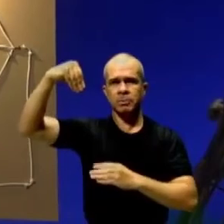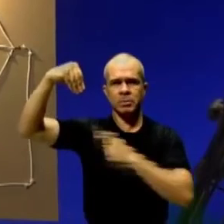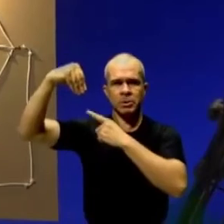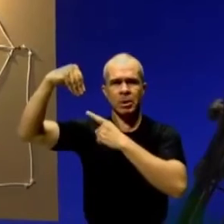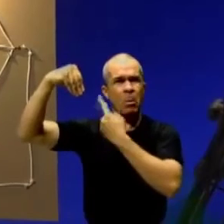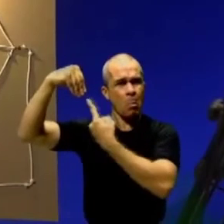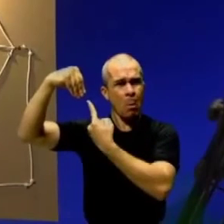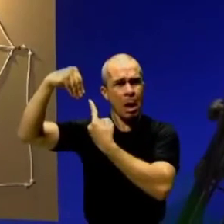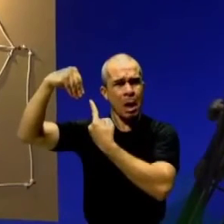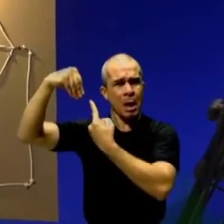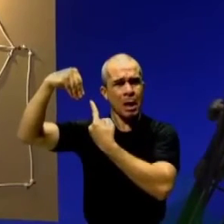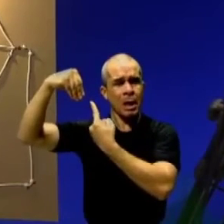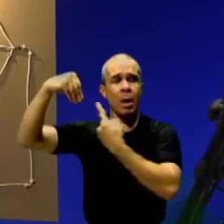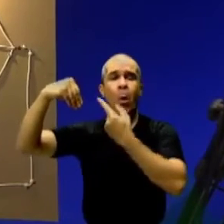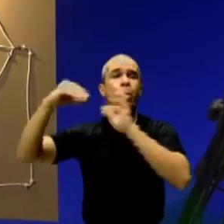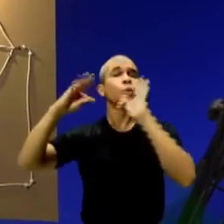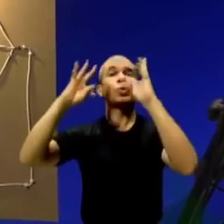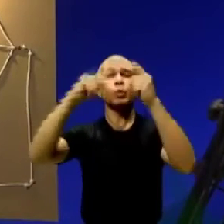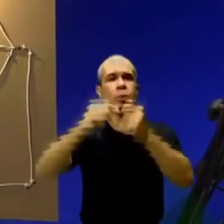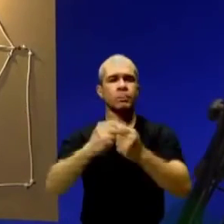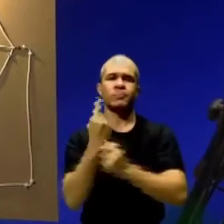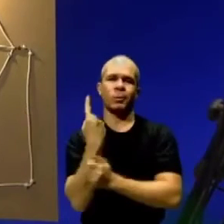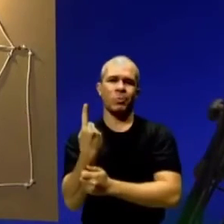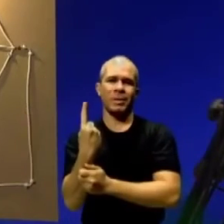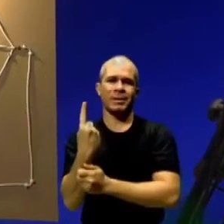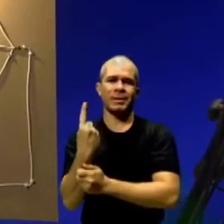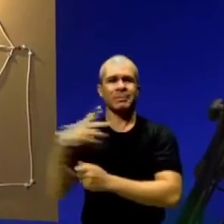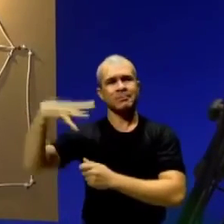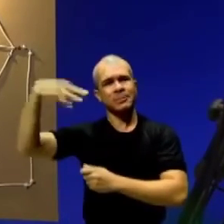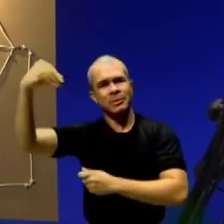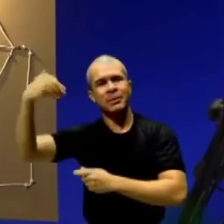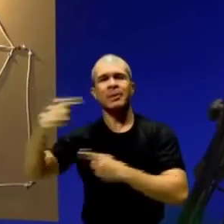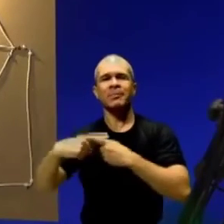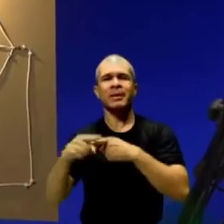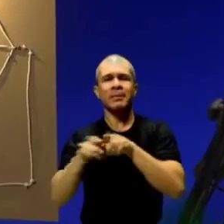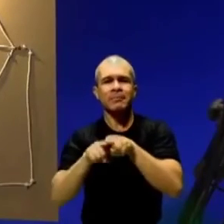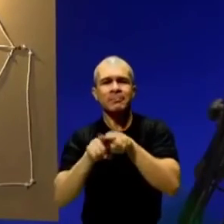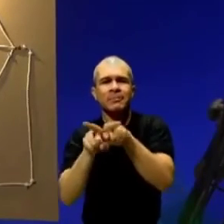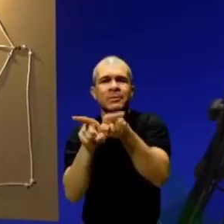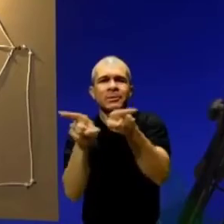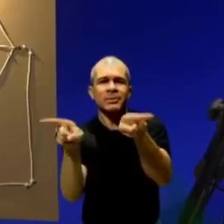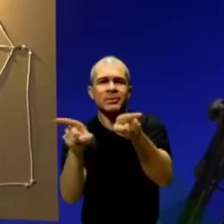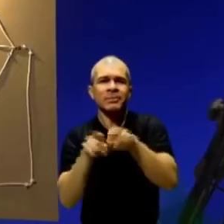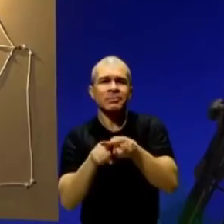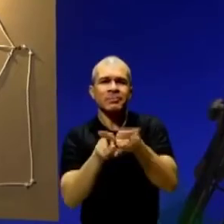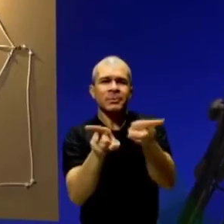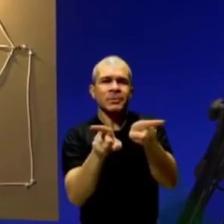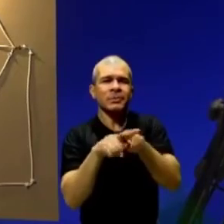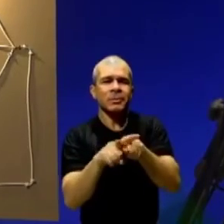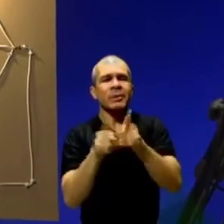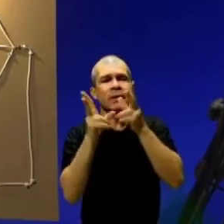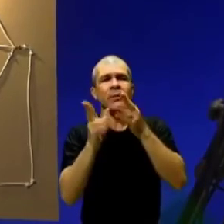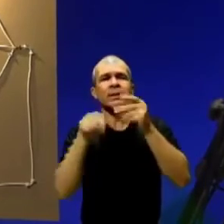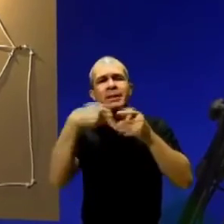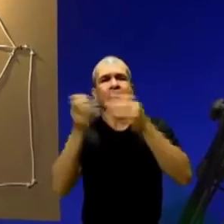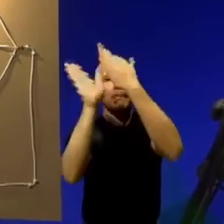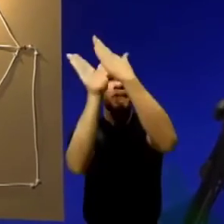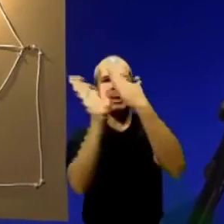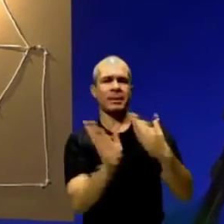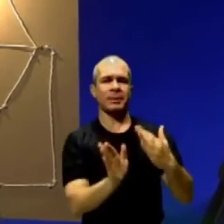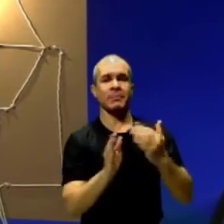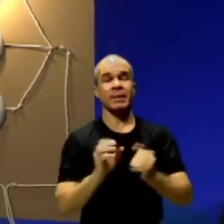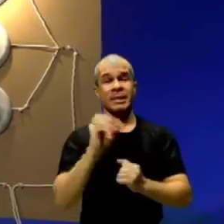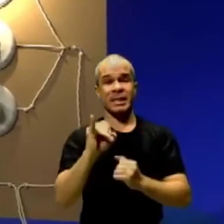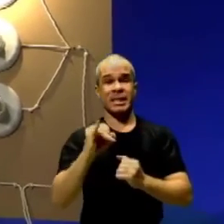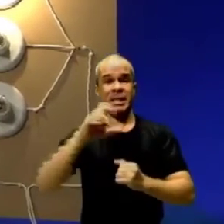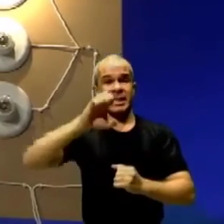casa ou somente aquela que fica queimada? Somente aquela, não é isso? Lógico que o teu circuito é que tipo? Paralelo. Se fosse